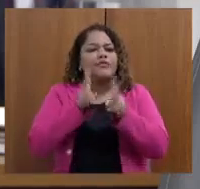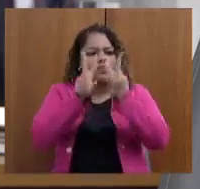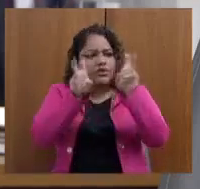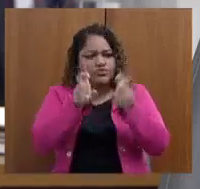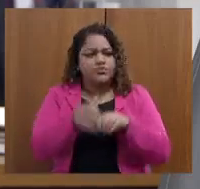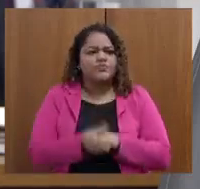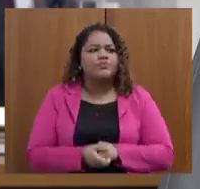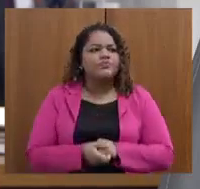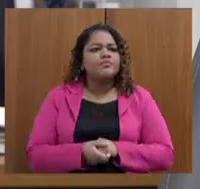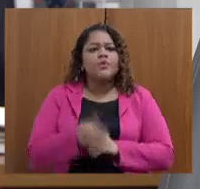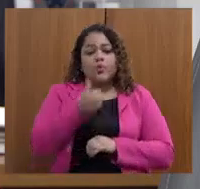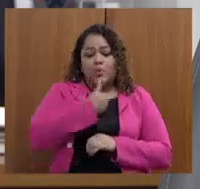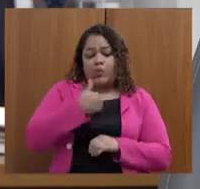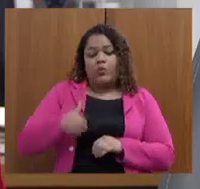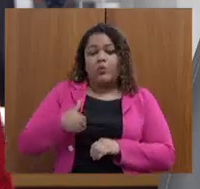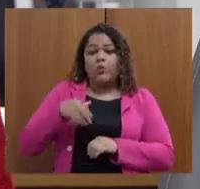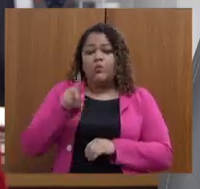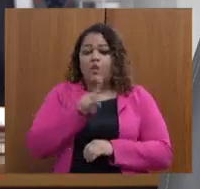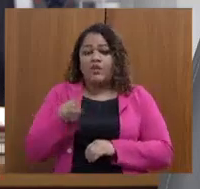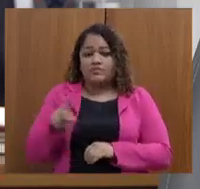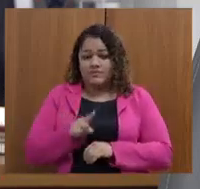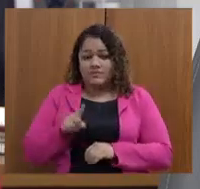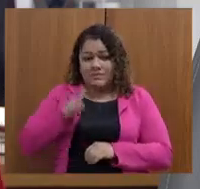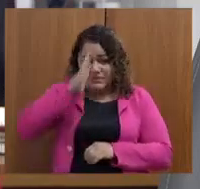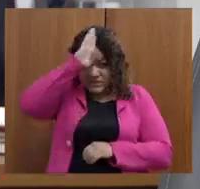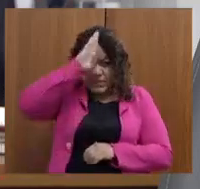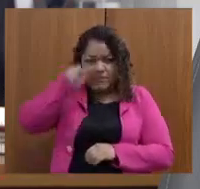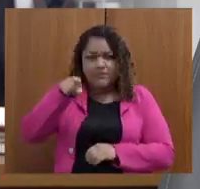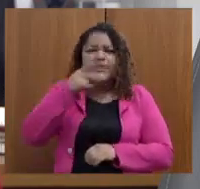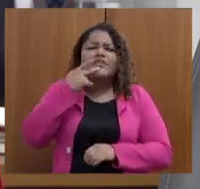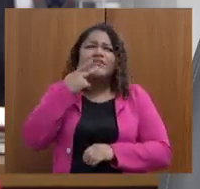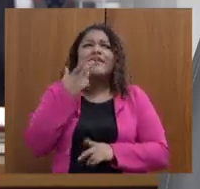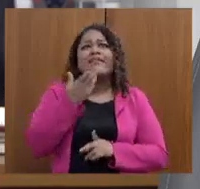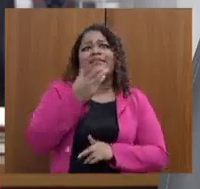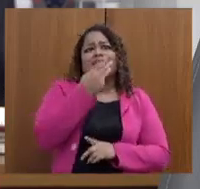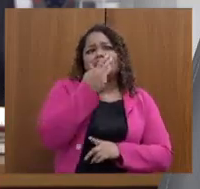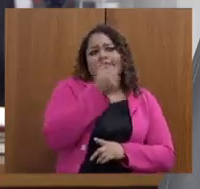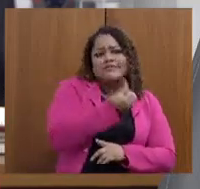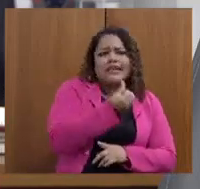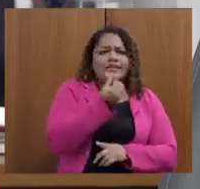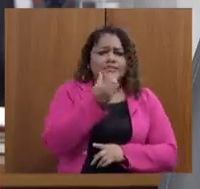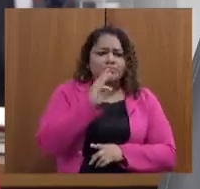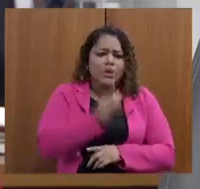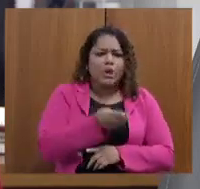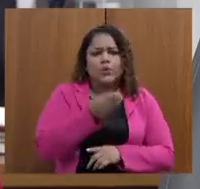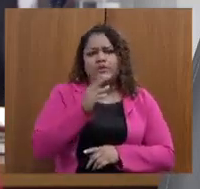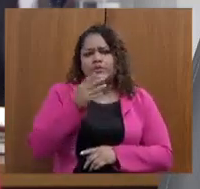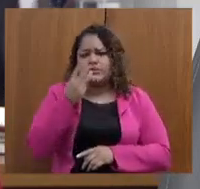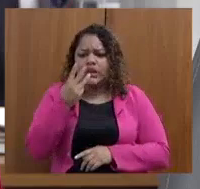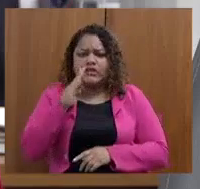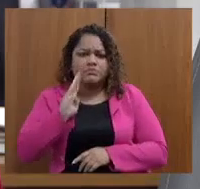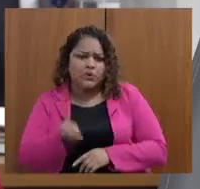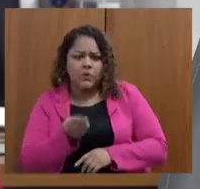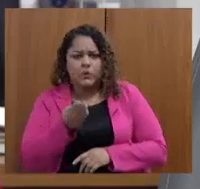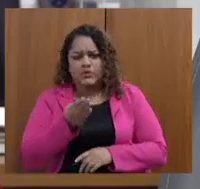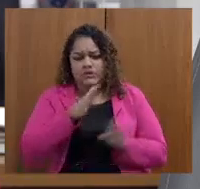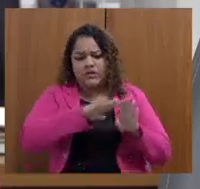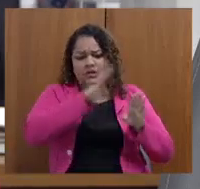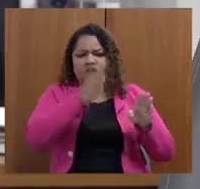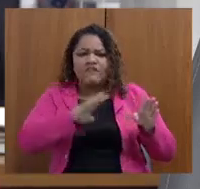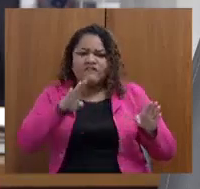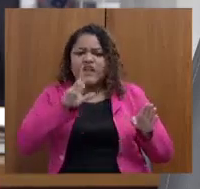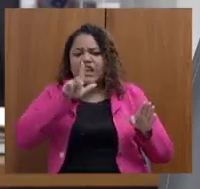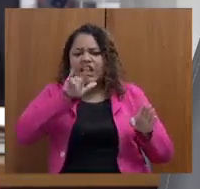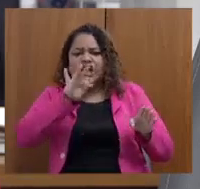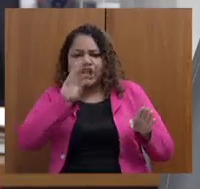Zema vai potencializar porque se nós estamos falando de 3 bilhões 6 bilhões Vale do lítio eu tenho então e de todo